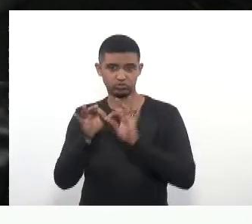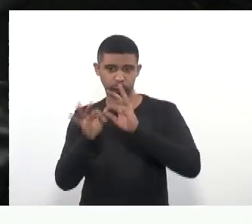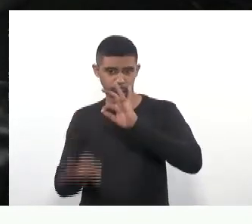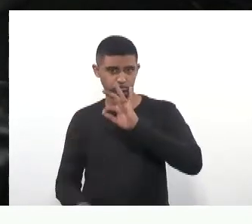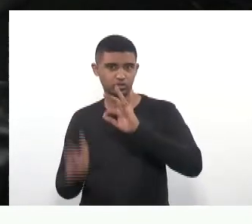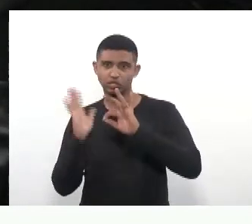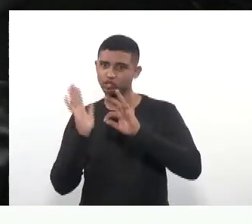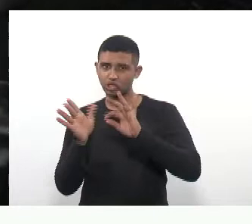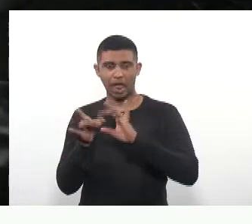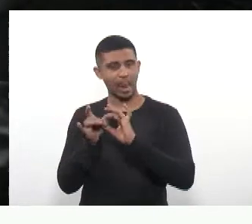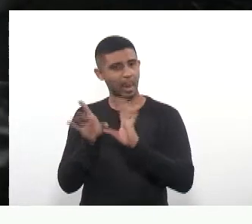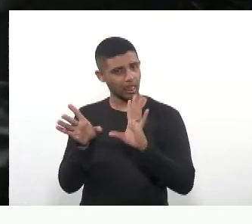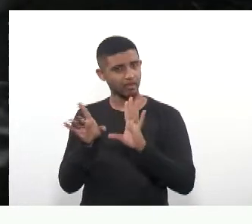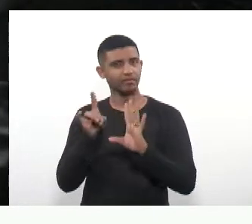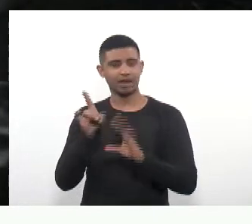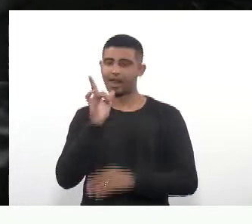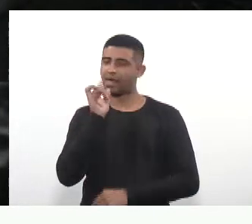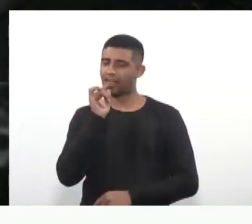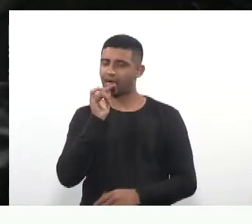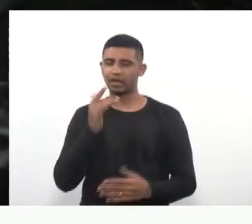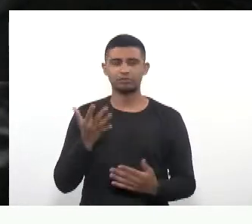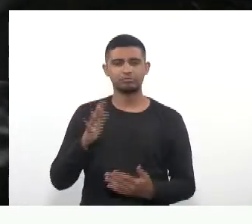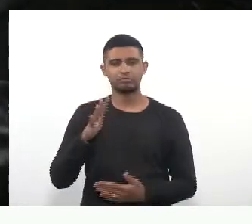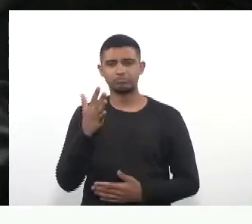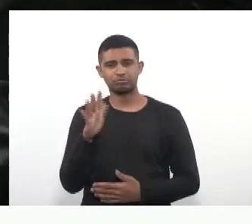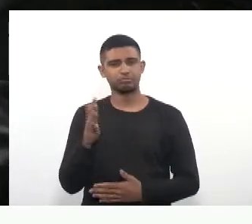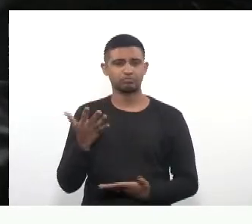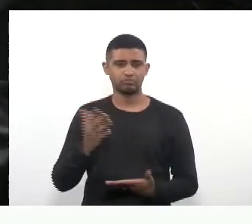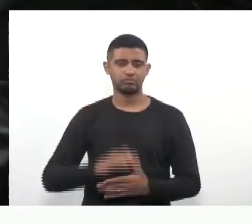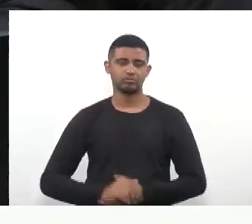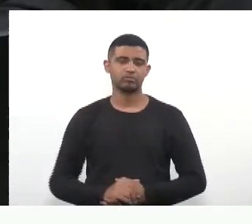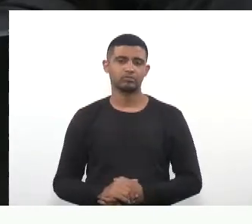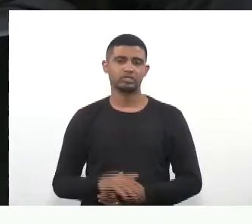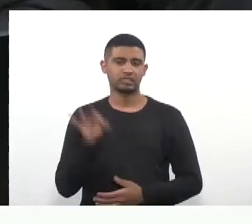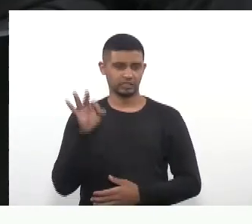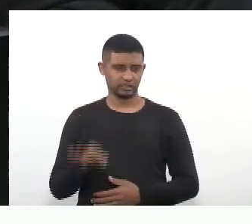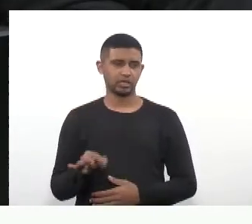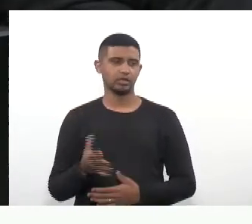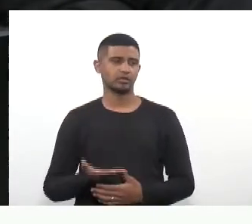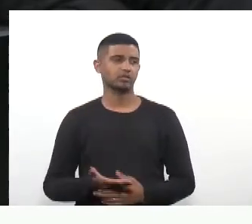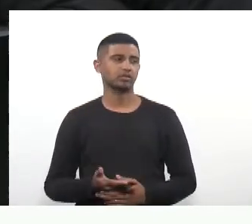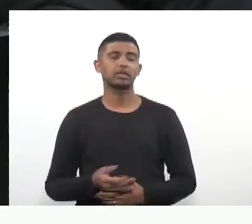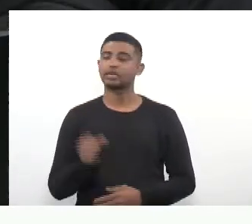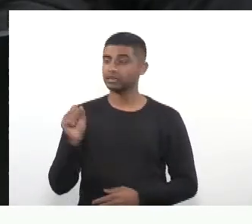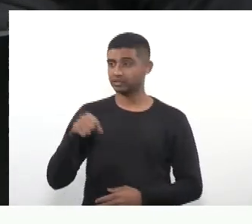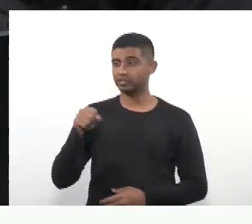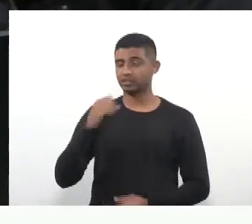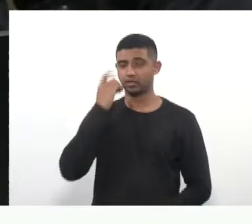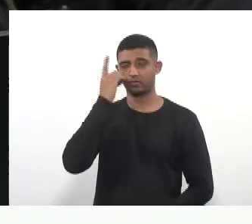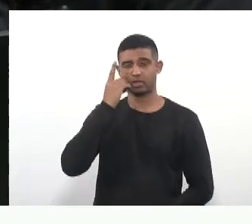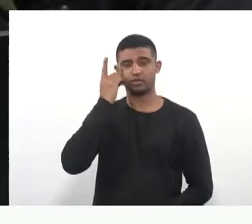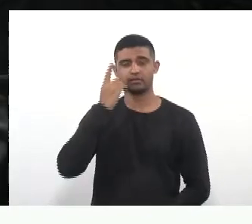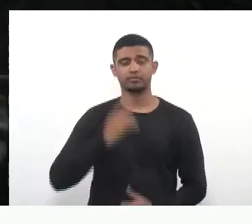com a disponibilidade mais do que efetivamente consome. É exatamente isso mesmo, deputado.